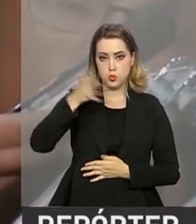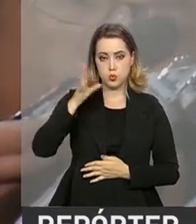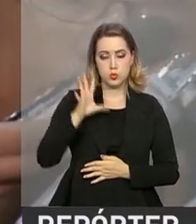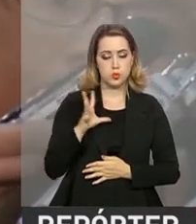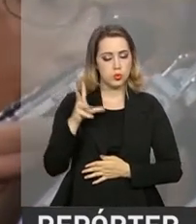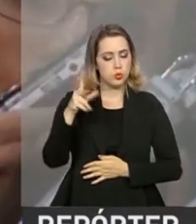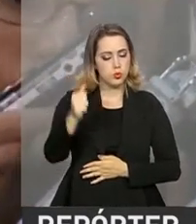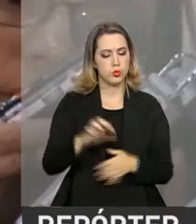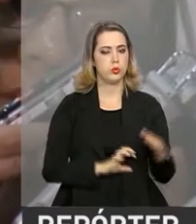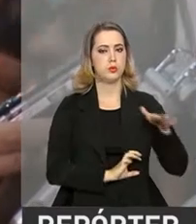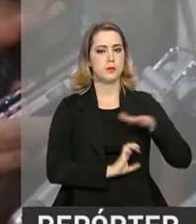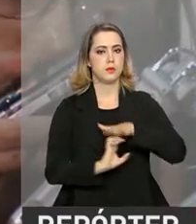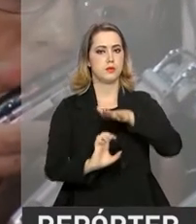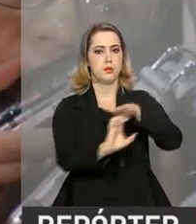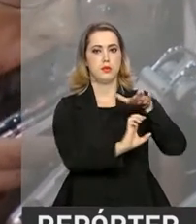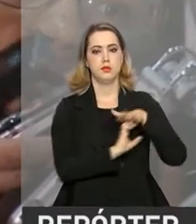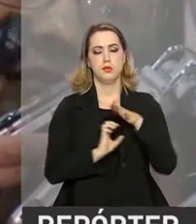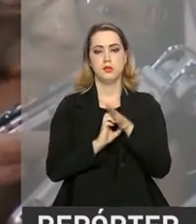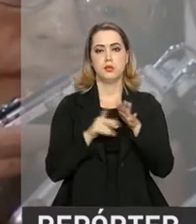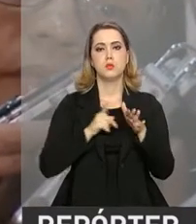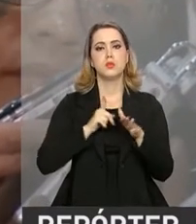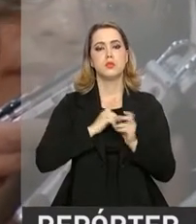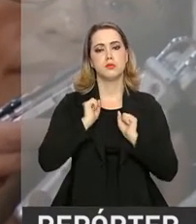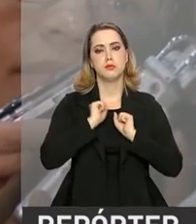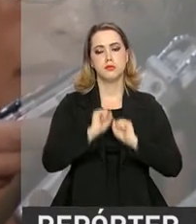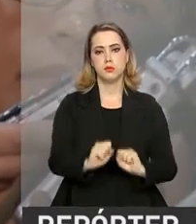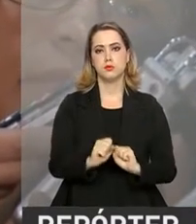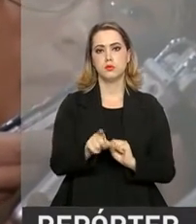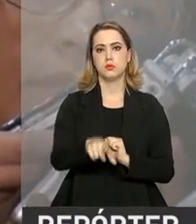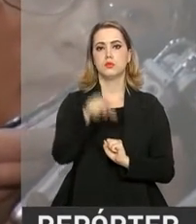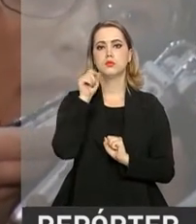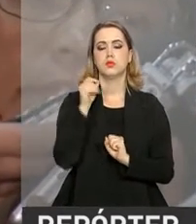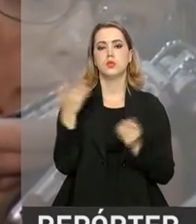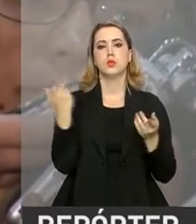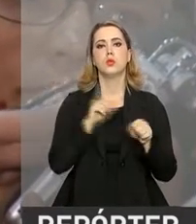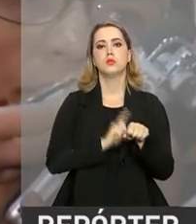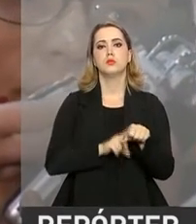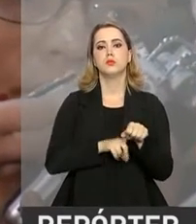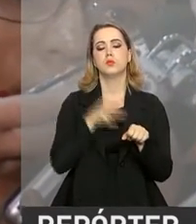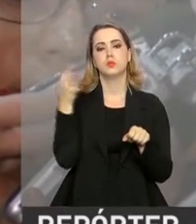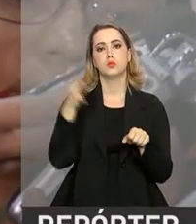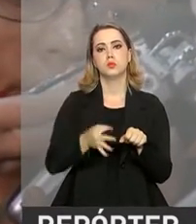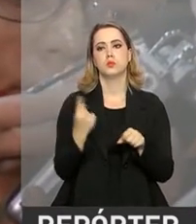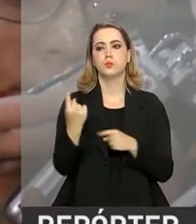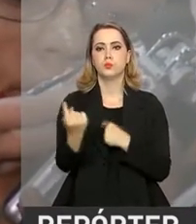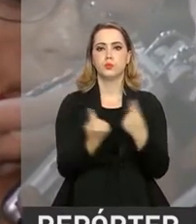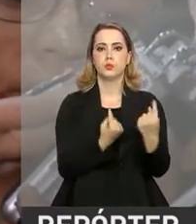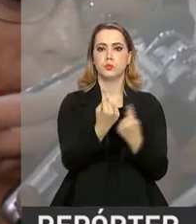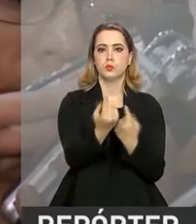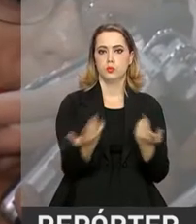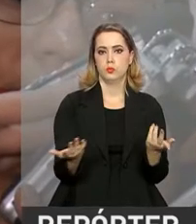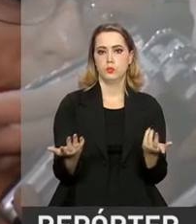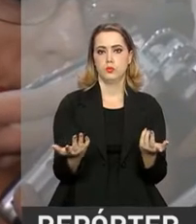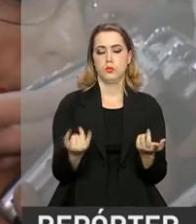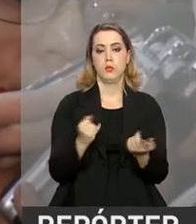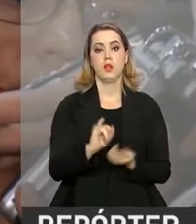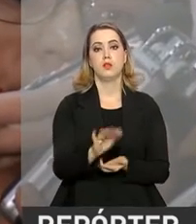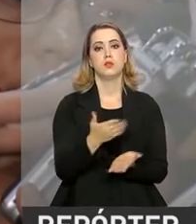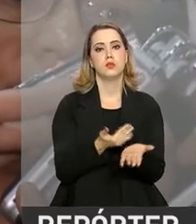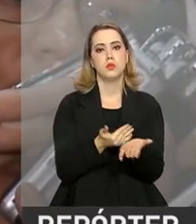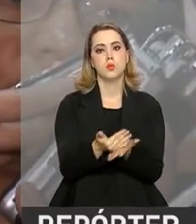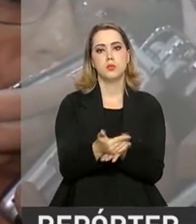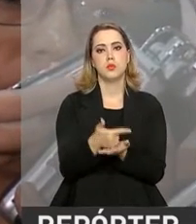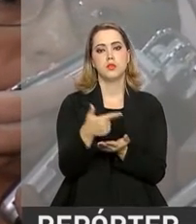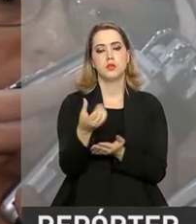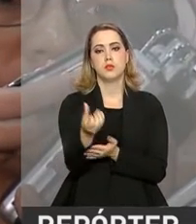difusores nem que eles têm a possibilidade de decidir é o momento oportuno de cada um então se inicia se no